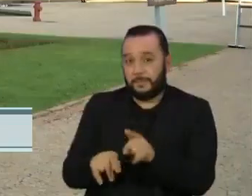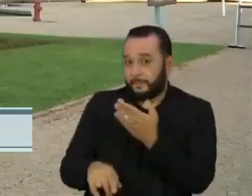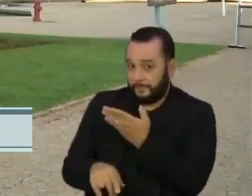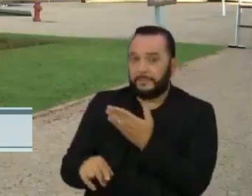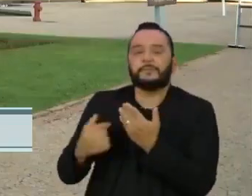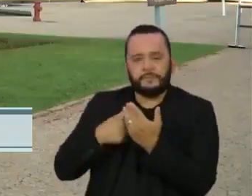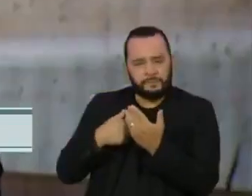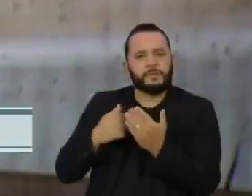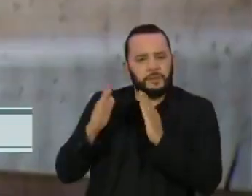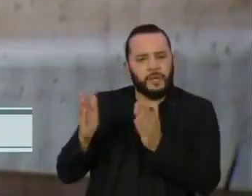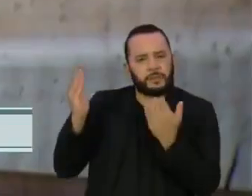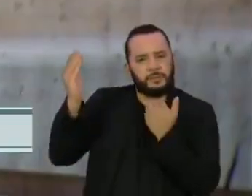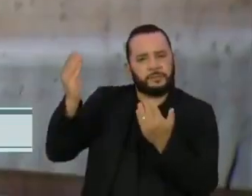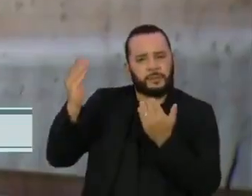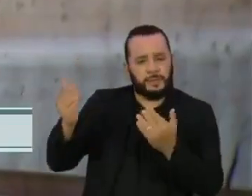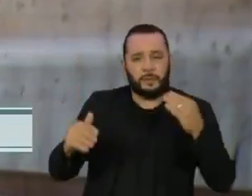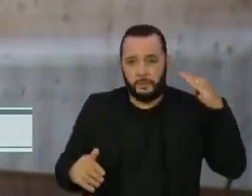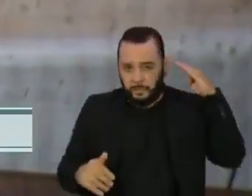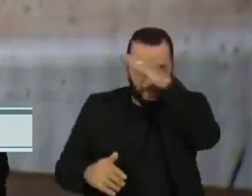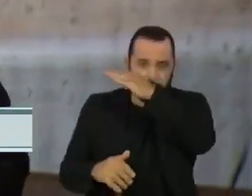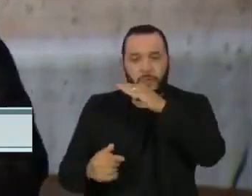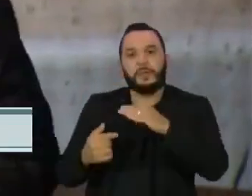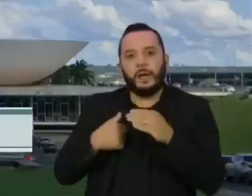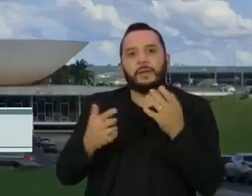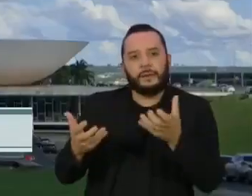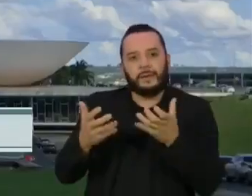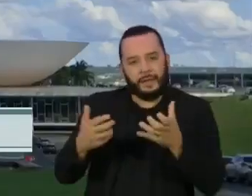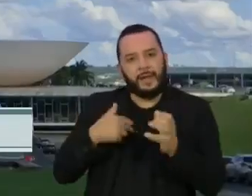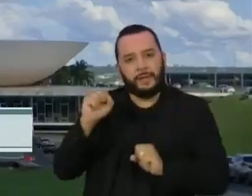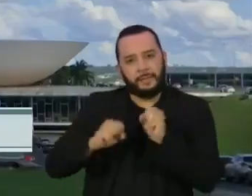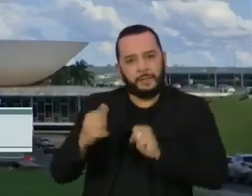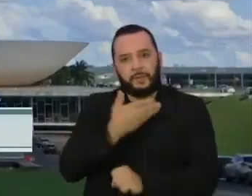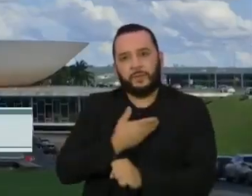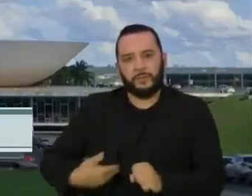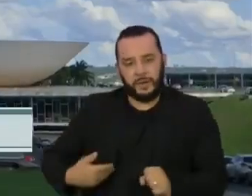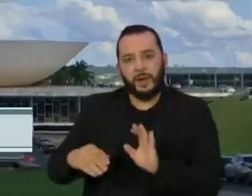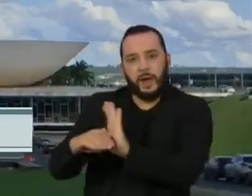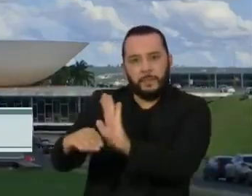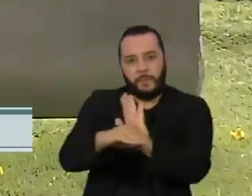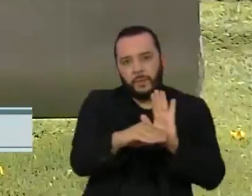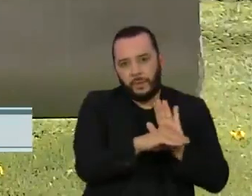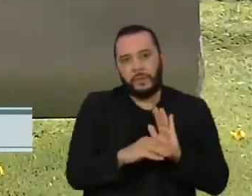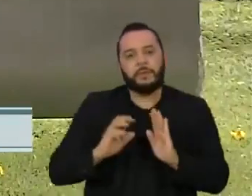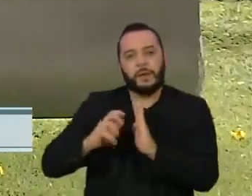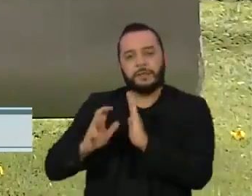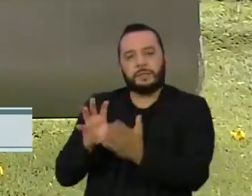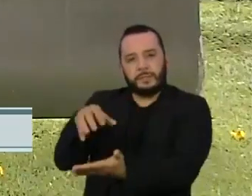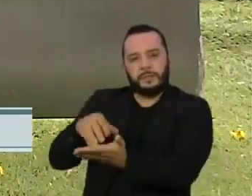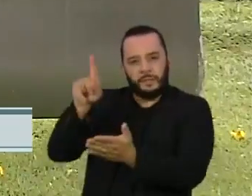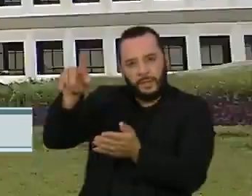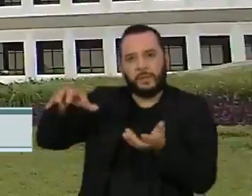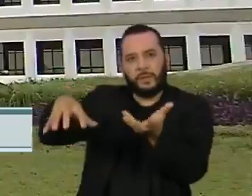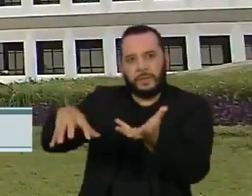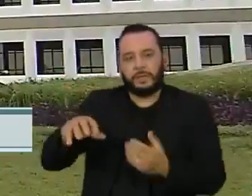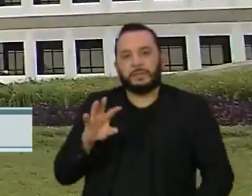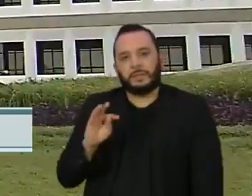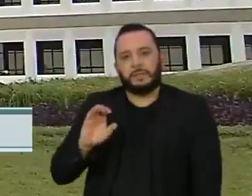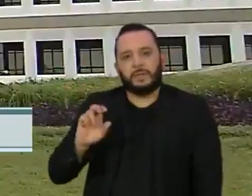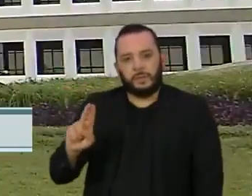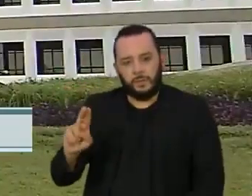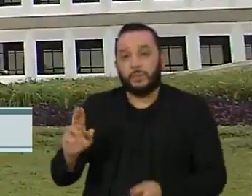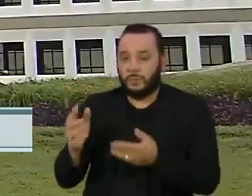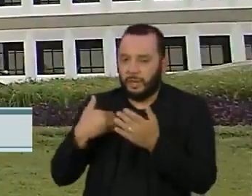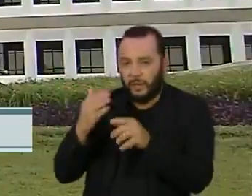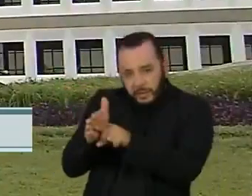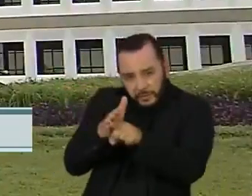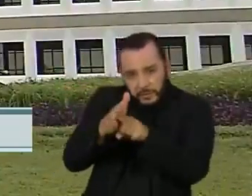Há suspeitas de que o governo Bolsonaro utilize a estatal para garantir o apoio do Centrão no Congresso. O Tribunal de Contas passou a investigar o caso